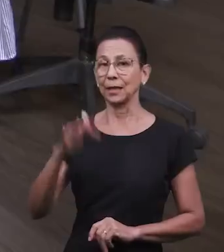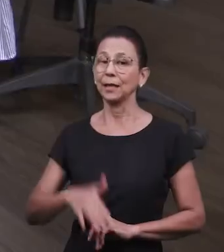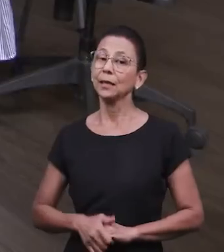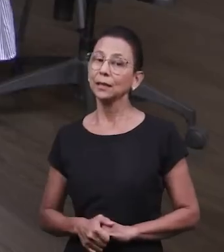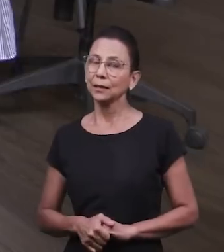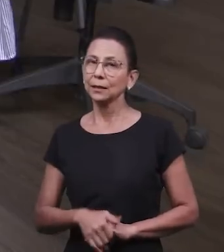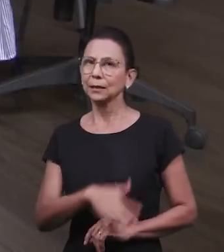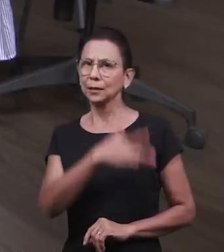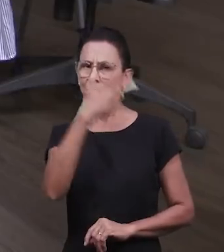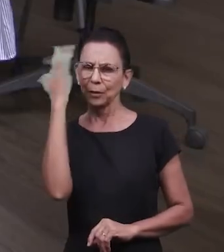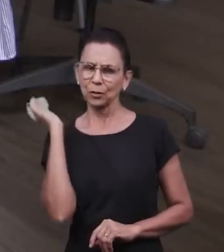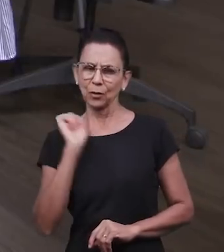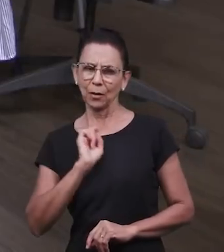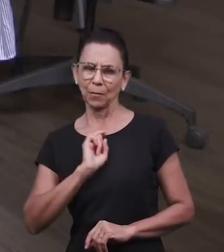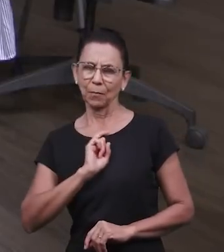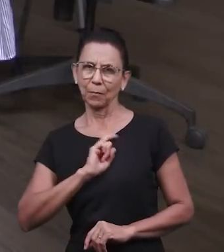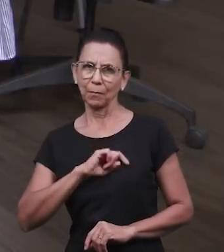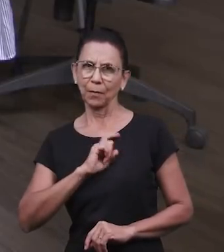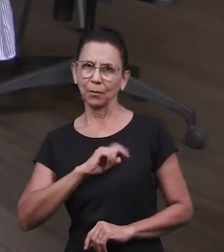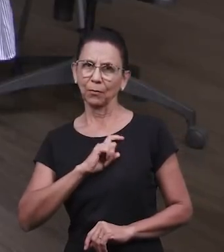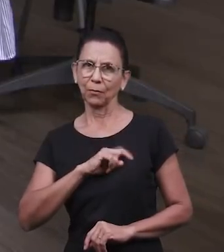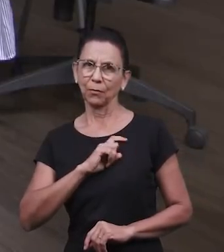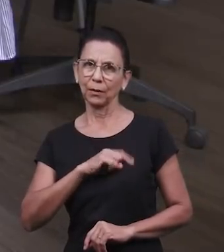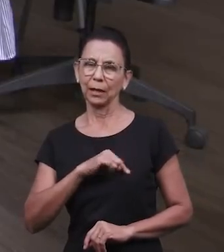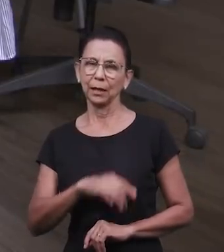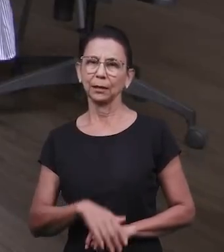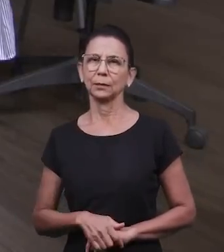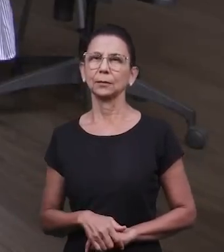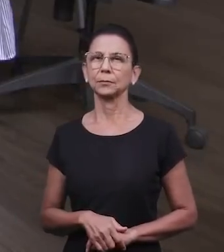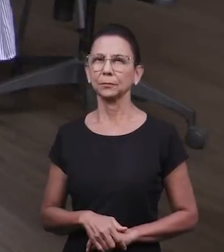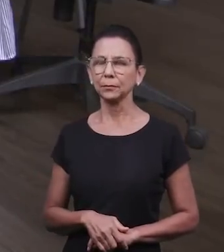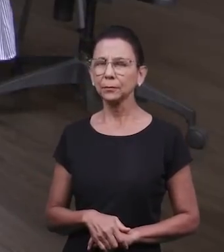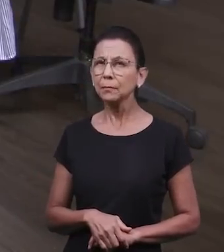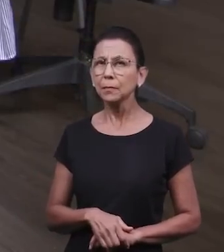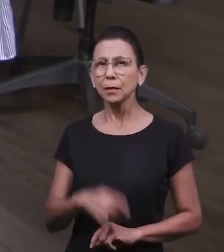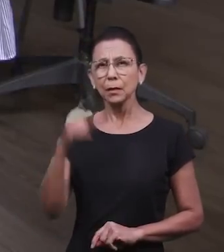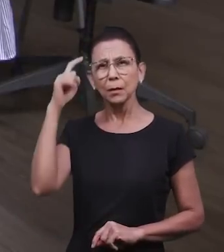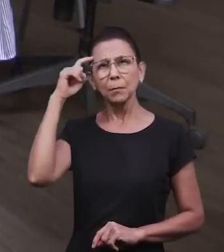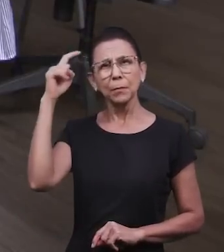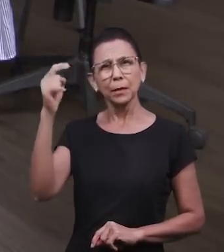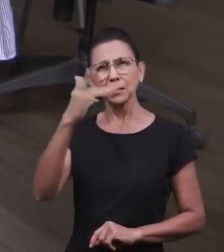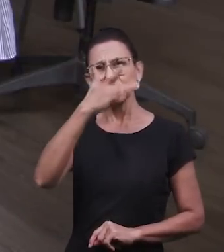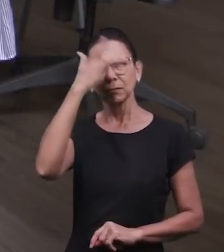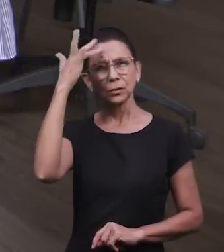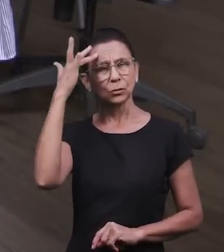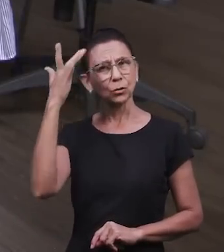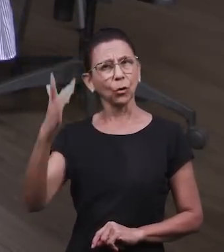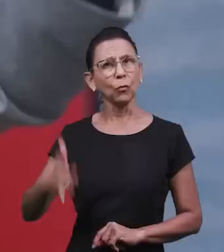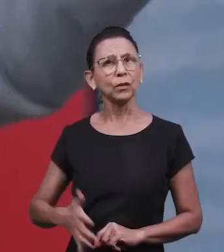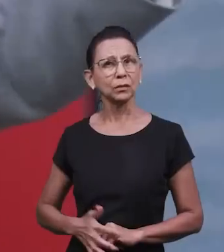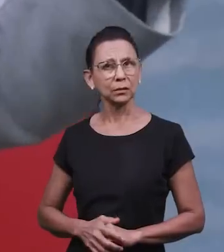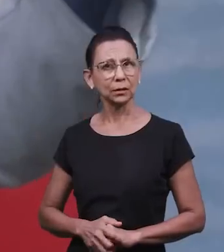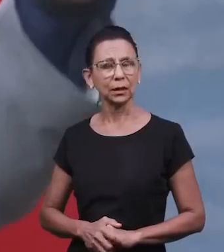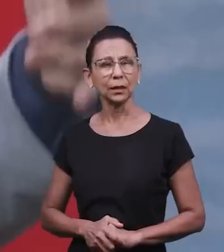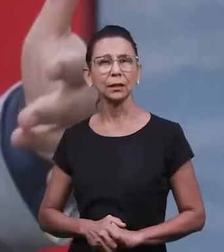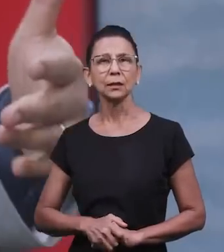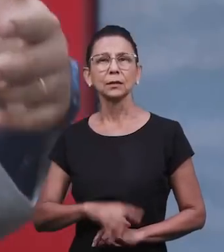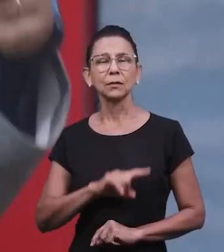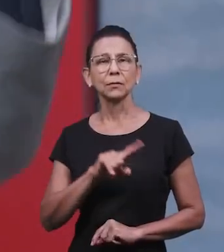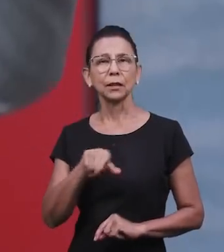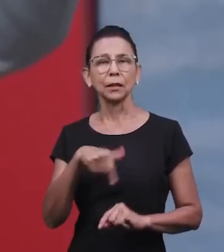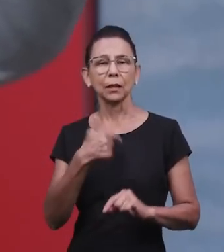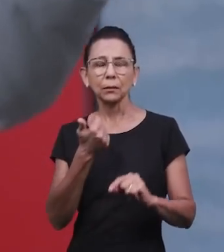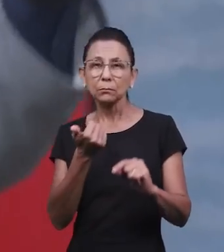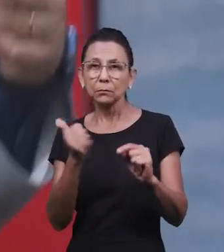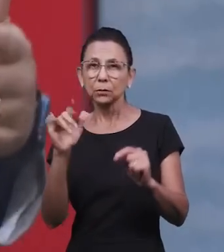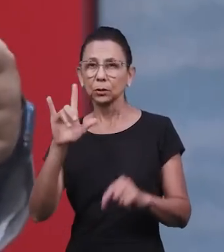ali utilizar isso de alguma forma. Existe um número imenso de pessoas que passam por golpes, né? Então a pessoa vai lá no seu Instagram e